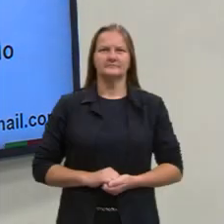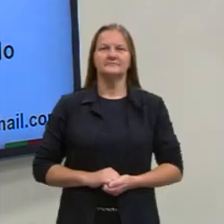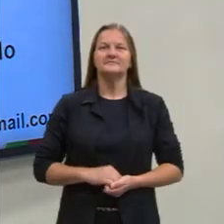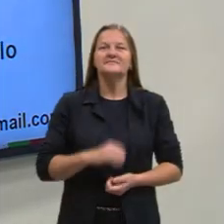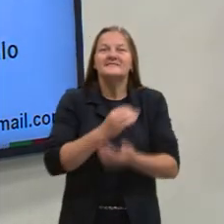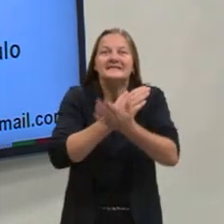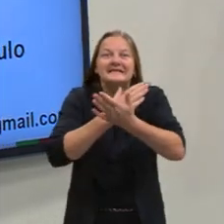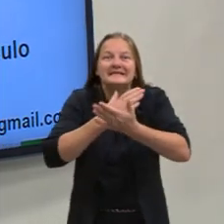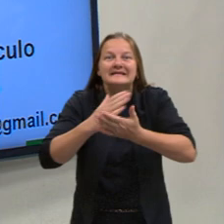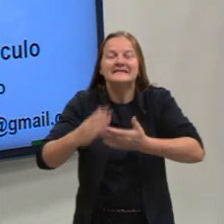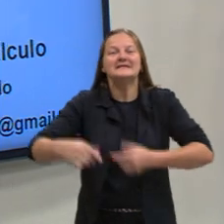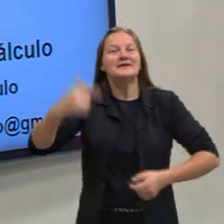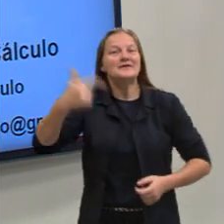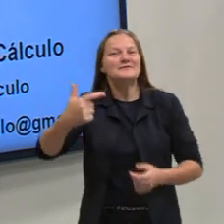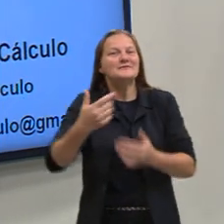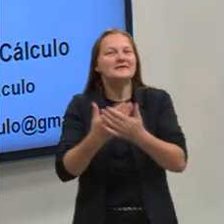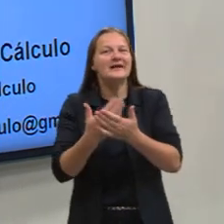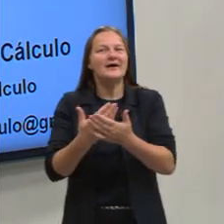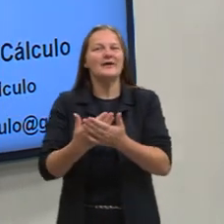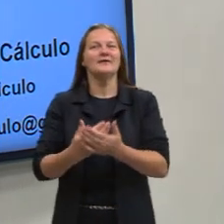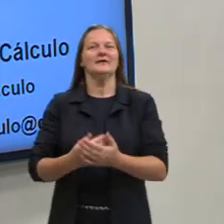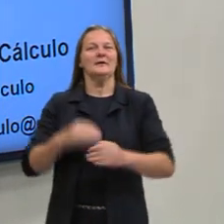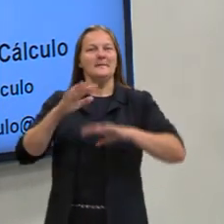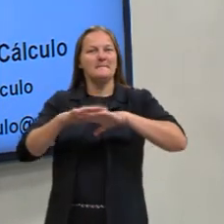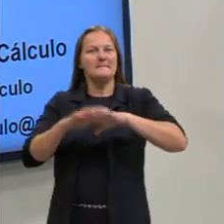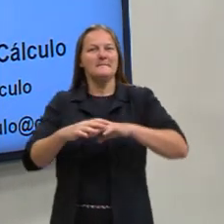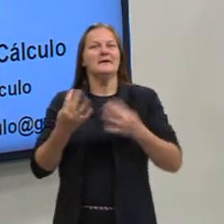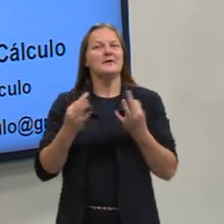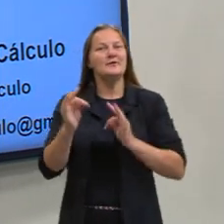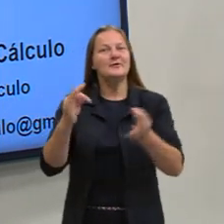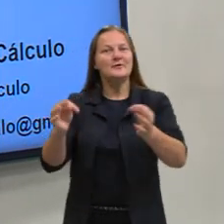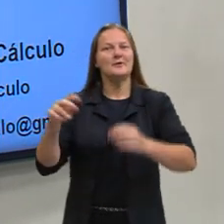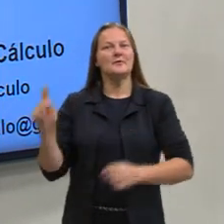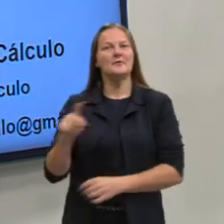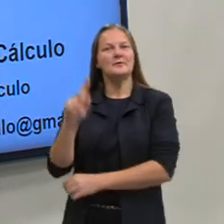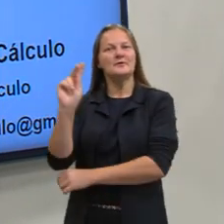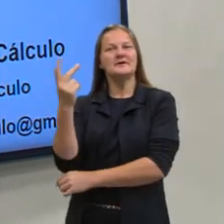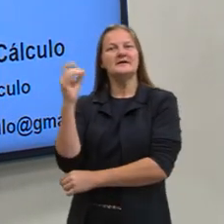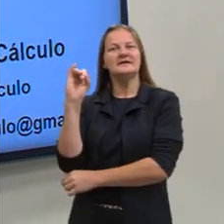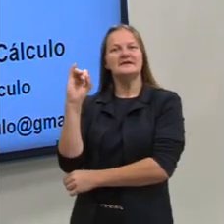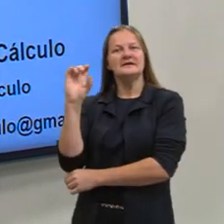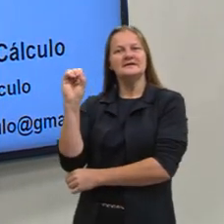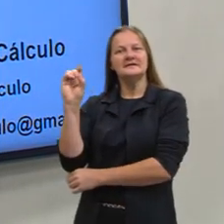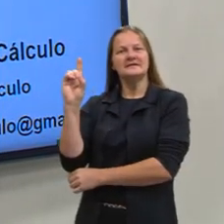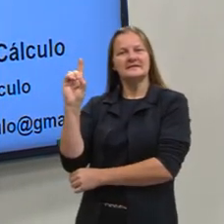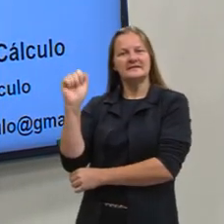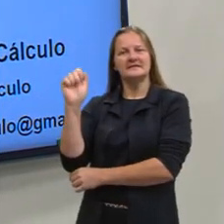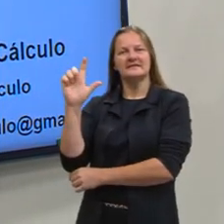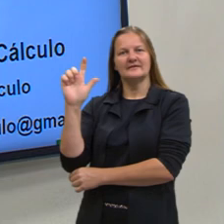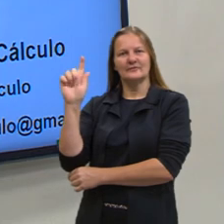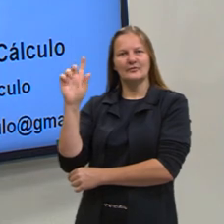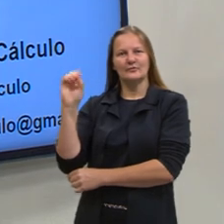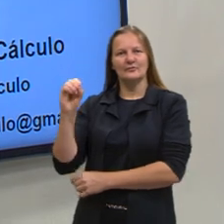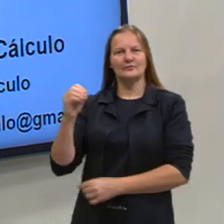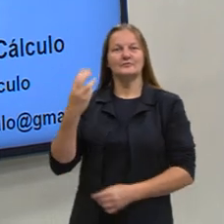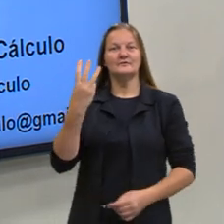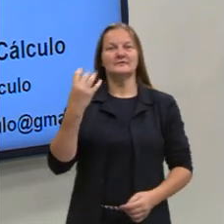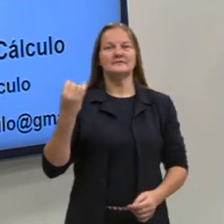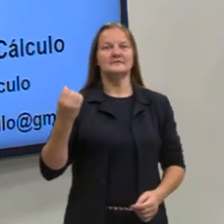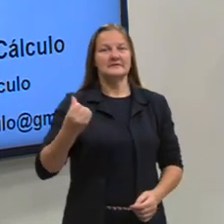tá começando então a segunda aula de matemática e suas Tecnologias Eu sou professor Hidalgo tenho 36 anos